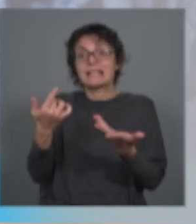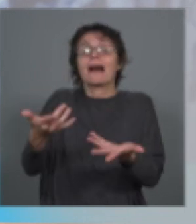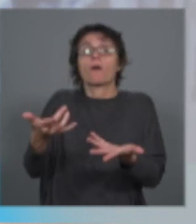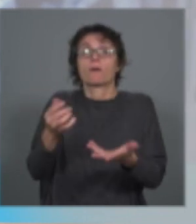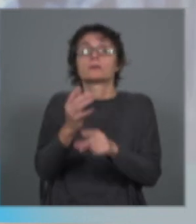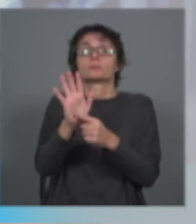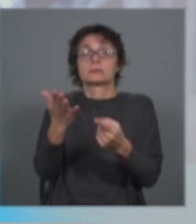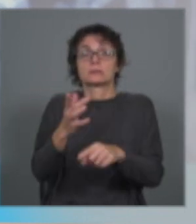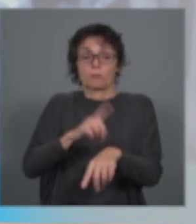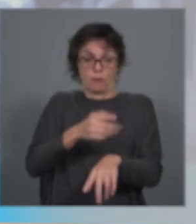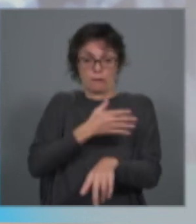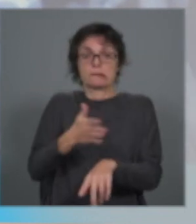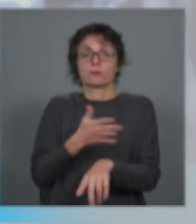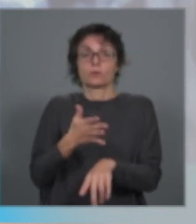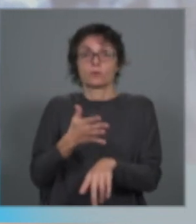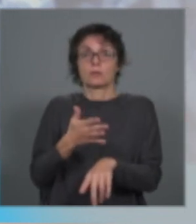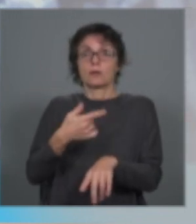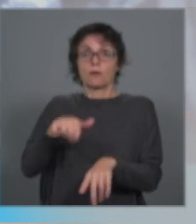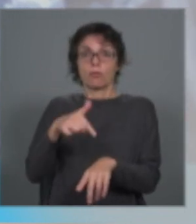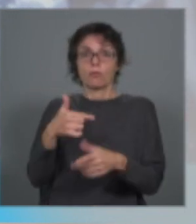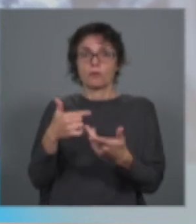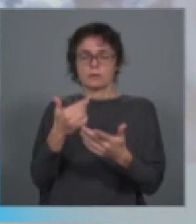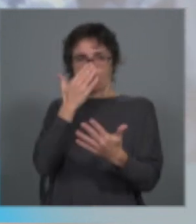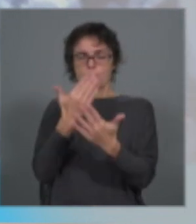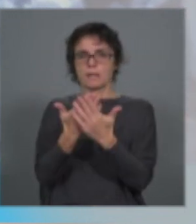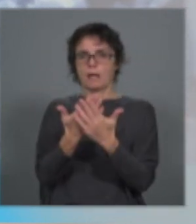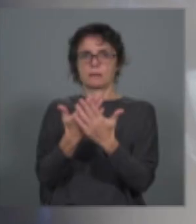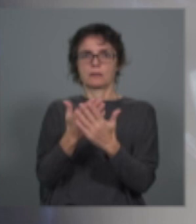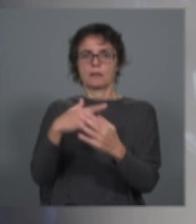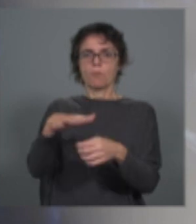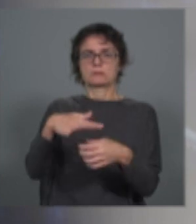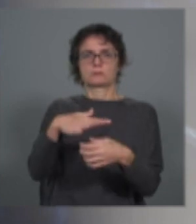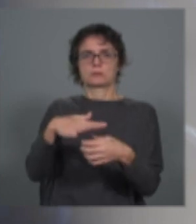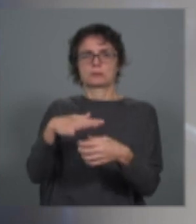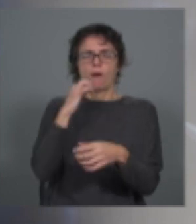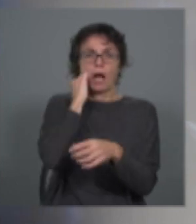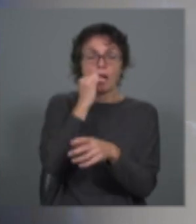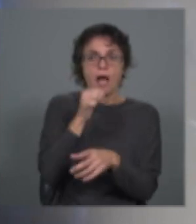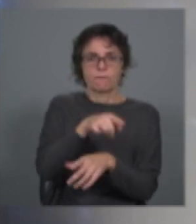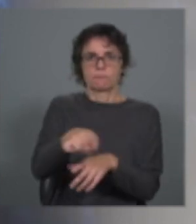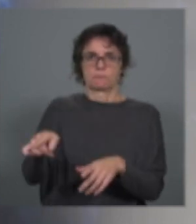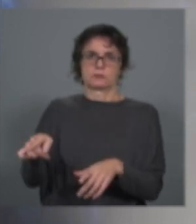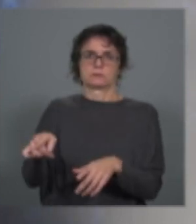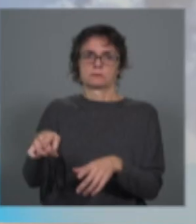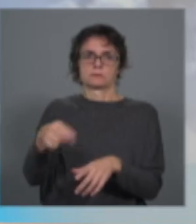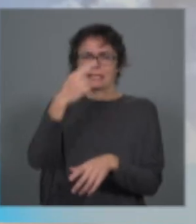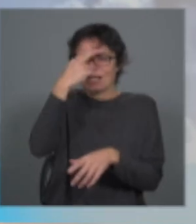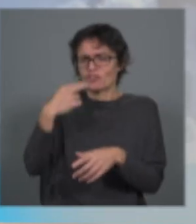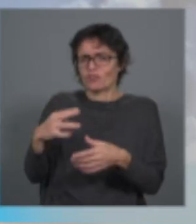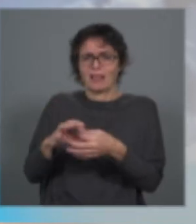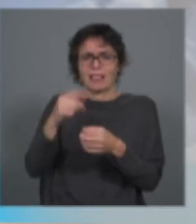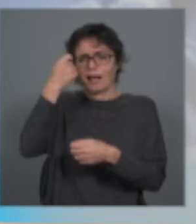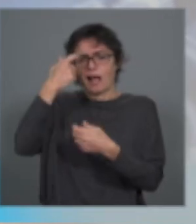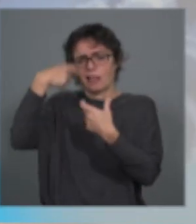o movimento mais grave de sempre da história da humanidade, muito mais grave em potência, para